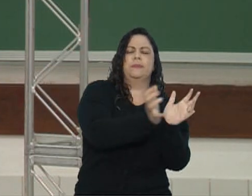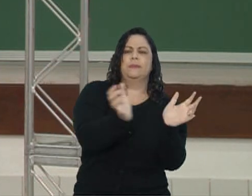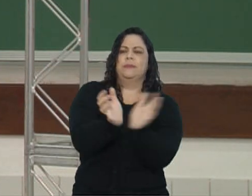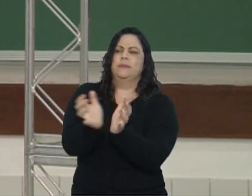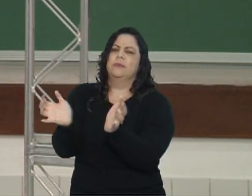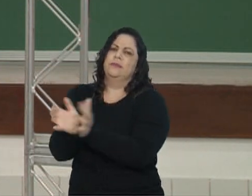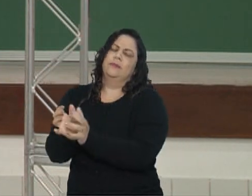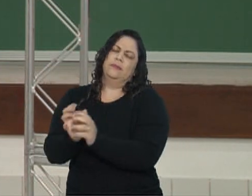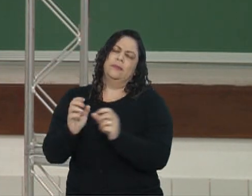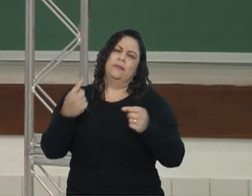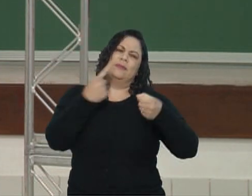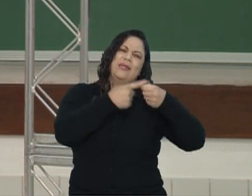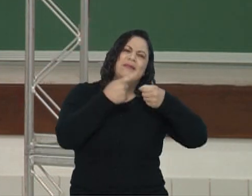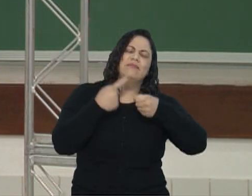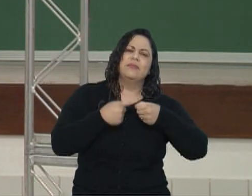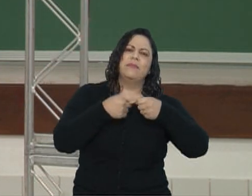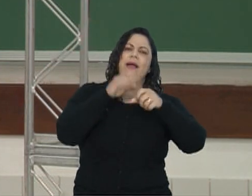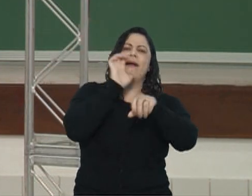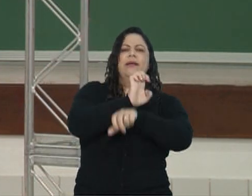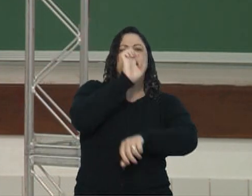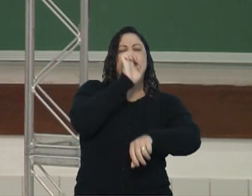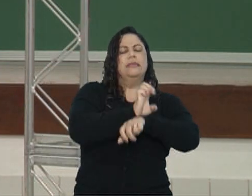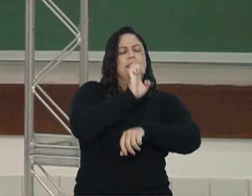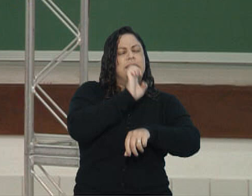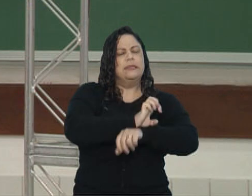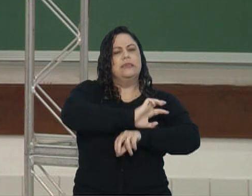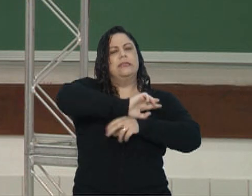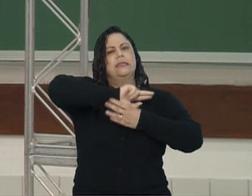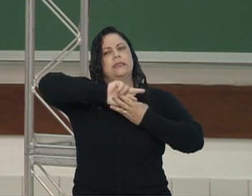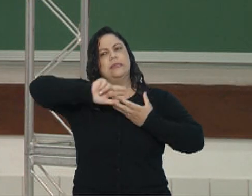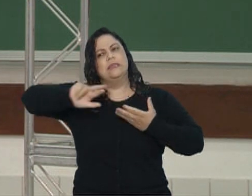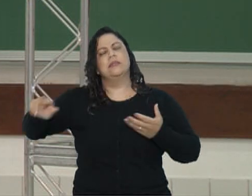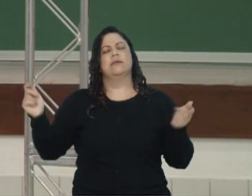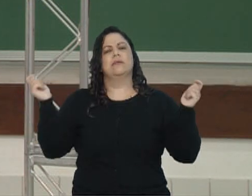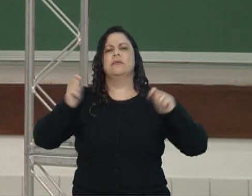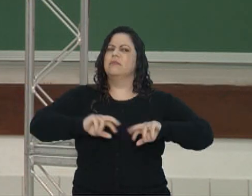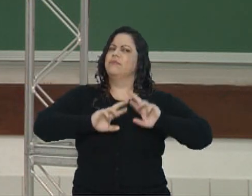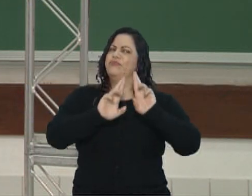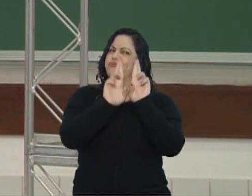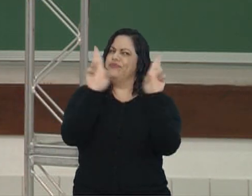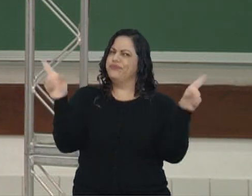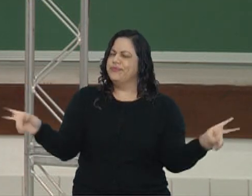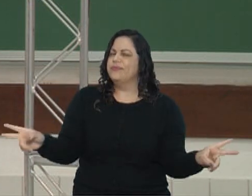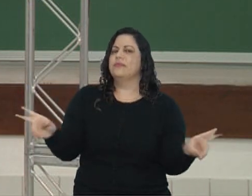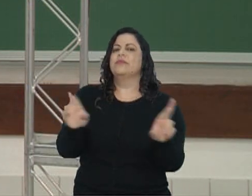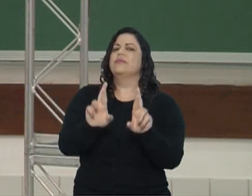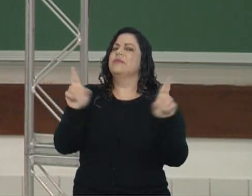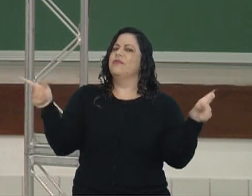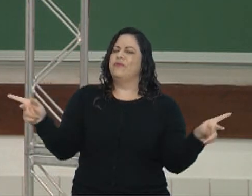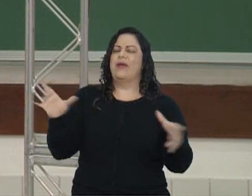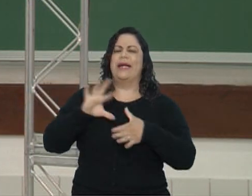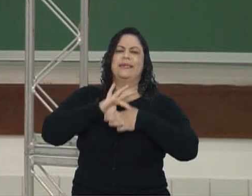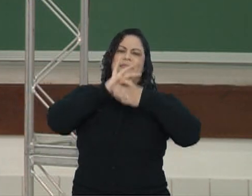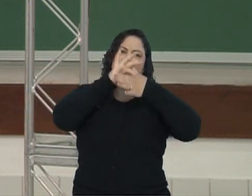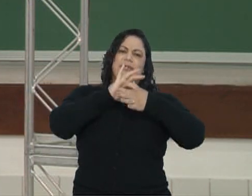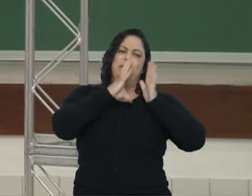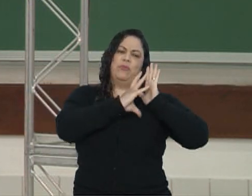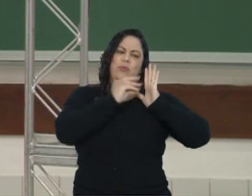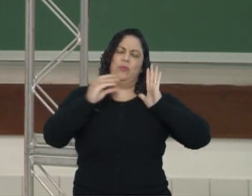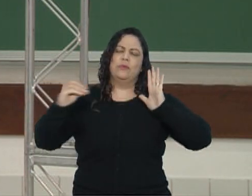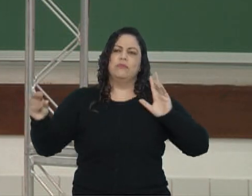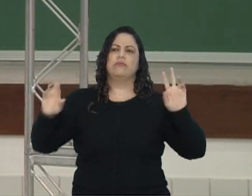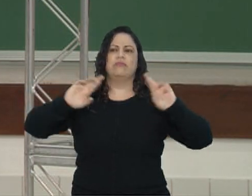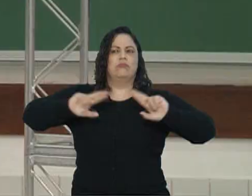de municípios, dentro do Estado, das federações, nas instituições diversas. Né? Você vai ter sempre diversas lideranças de diversos modelos